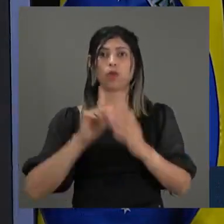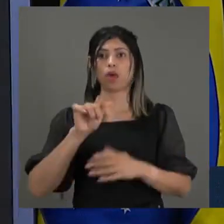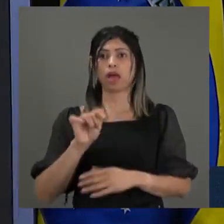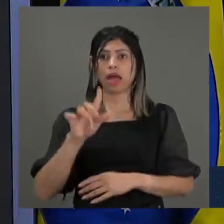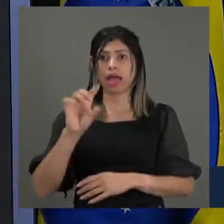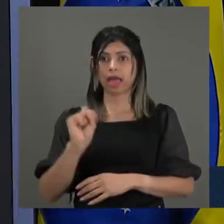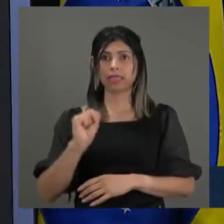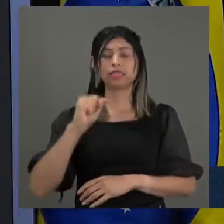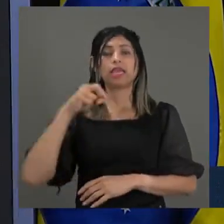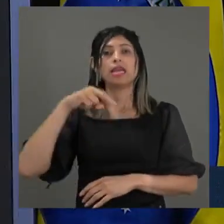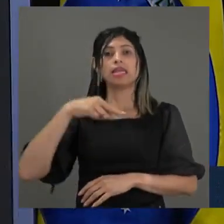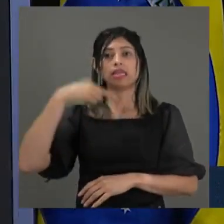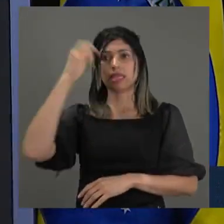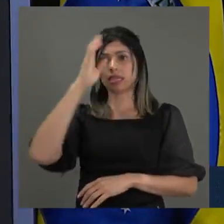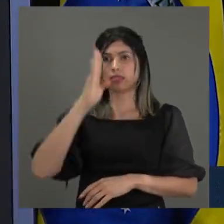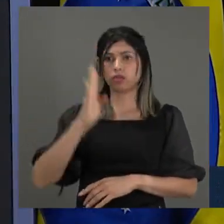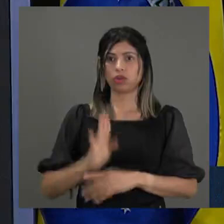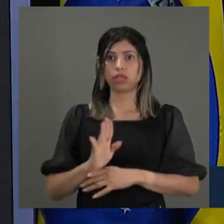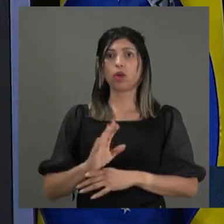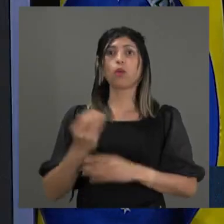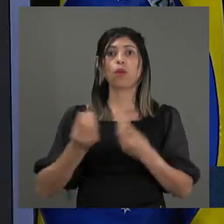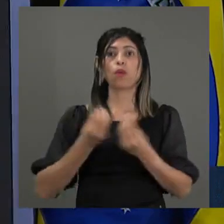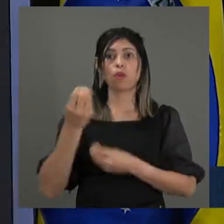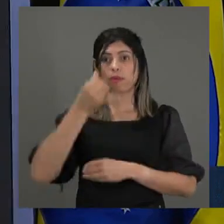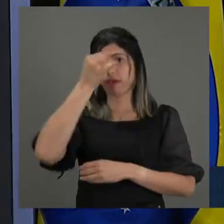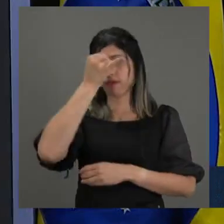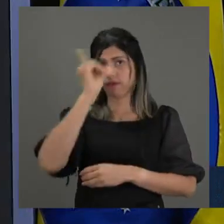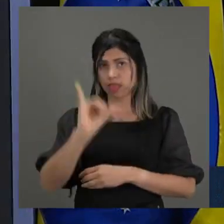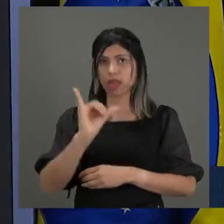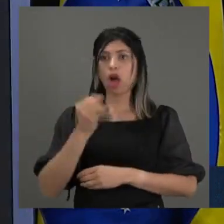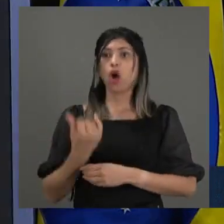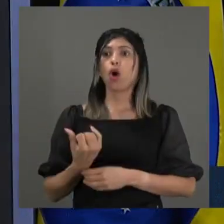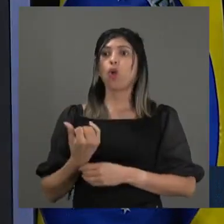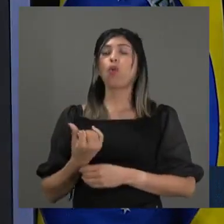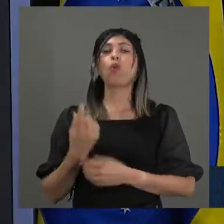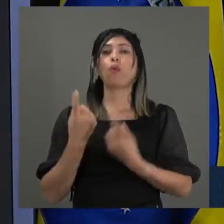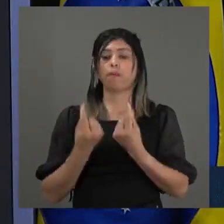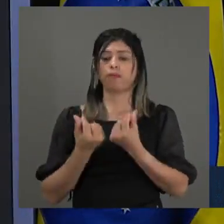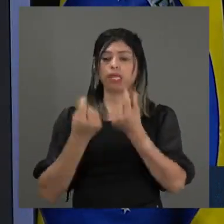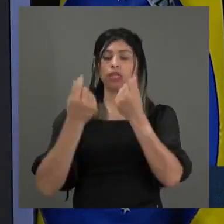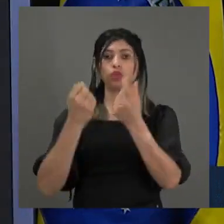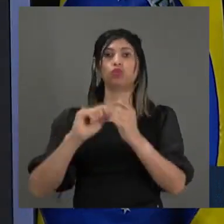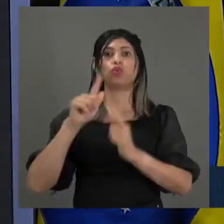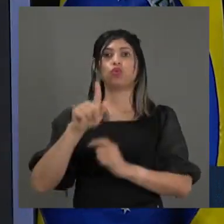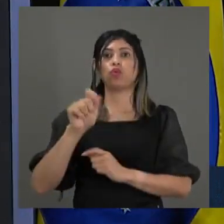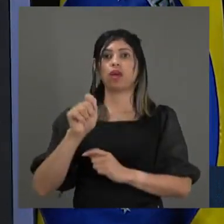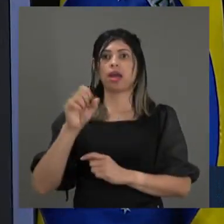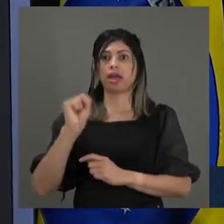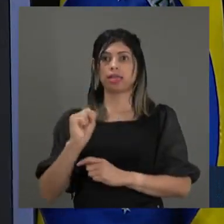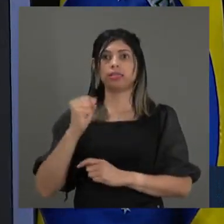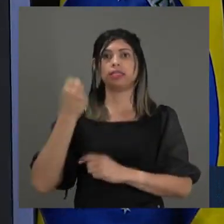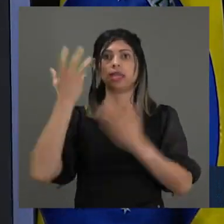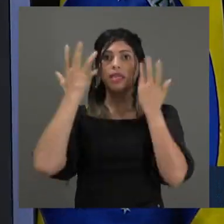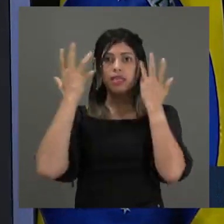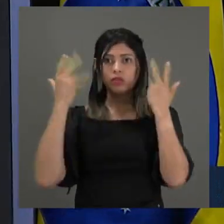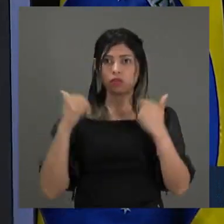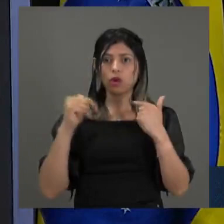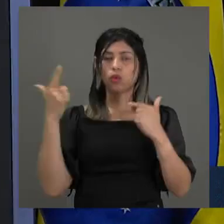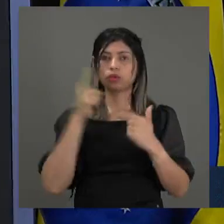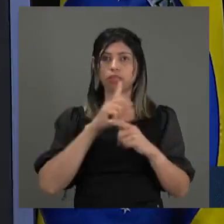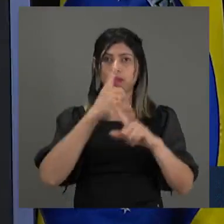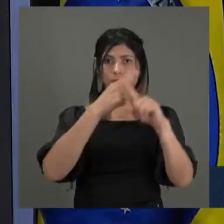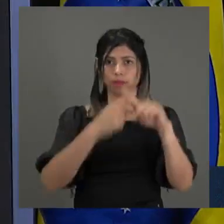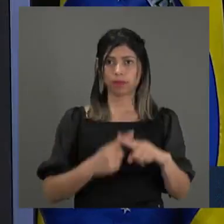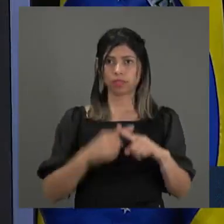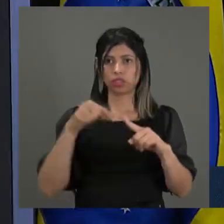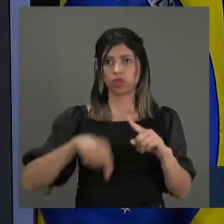de forma a evitar que o preço do gás natural possa vir a ser mais competitivo no Brasil.